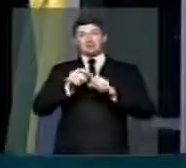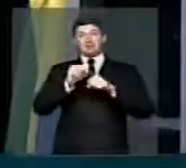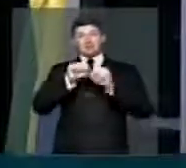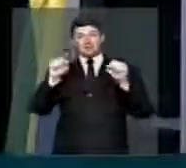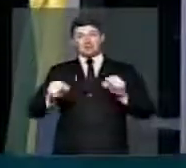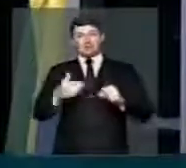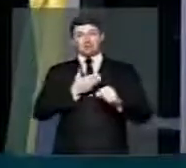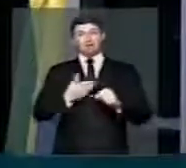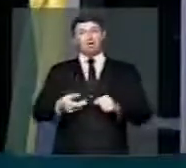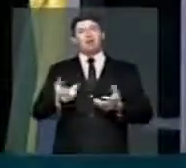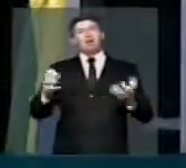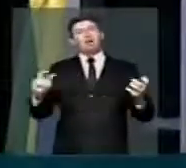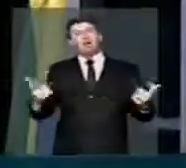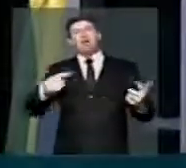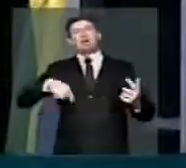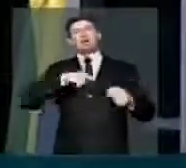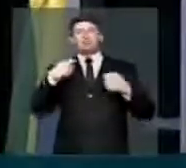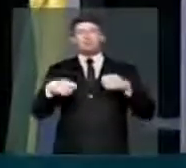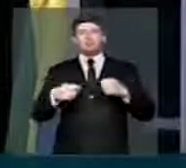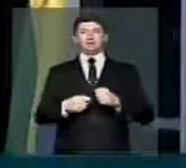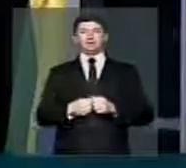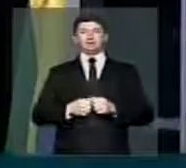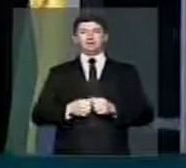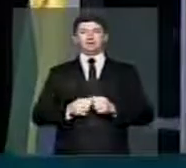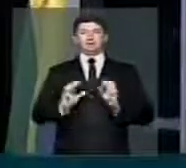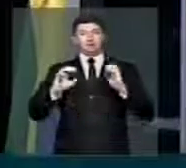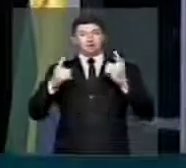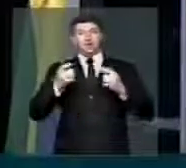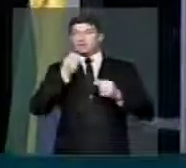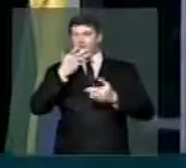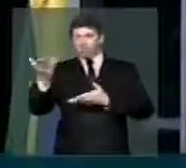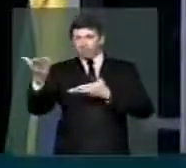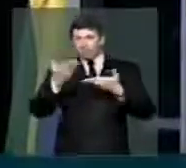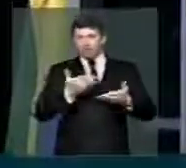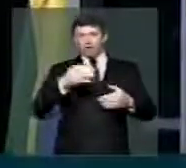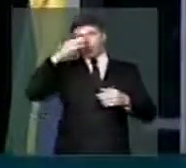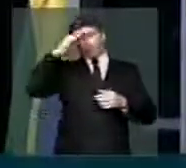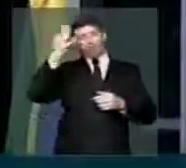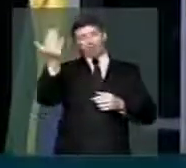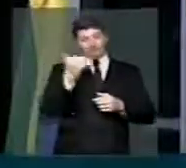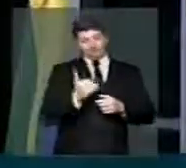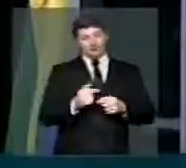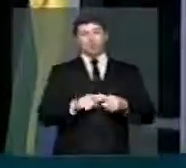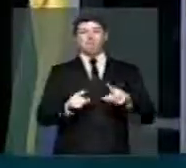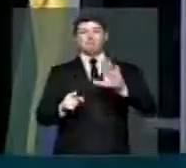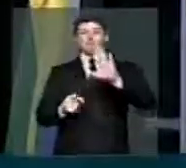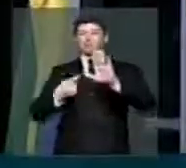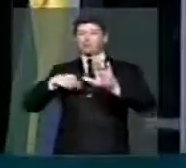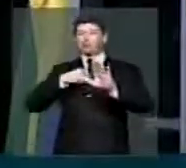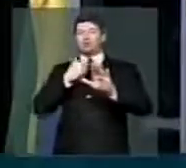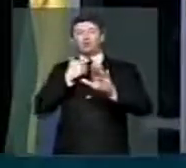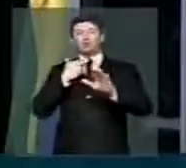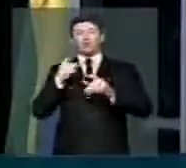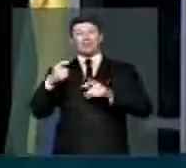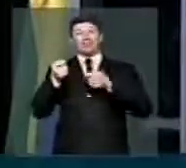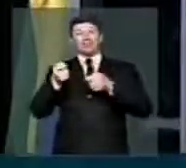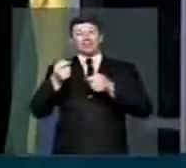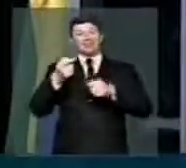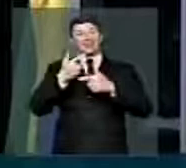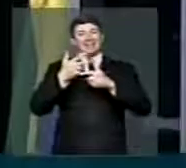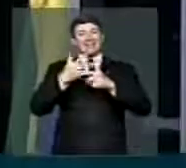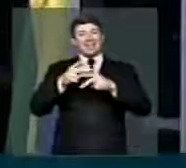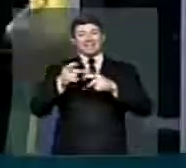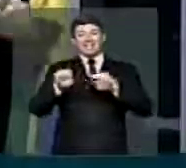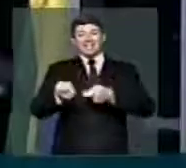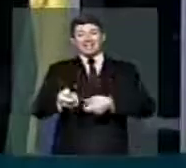É claro que nós precisamos de mais médicos. É claro que isso é bem-vindo. Mas o que nós não podemos é tentar enganar a